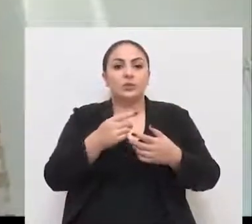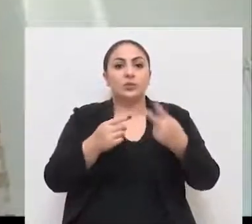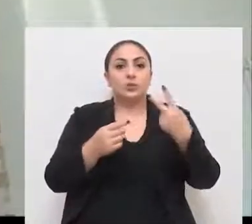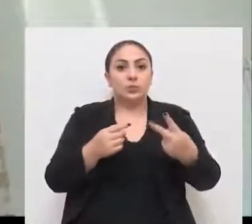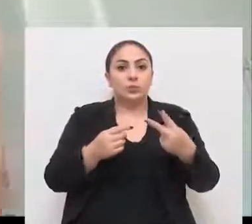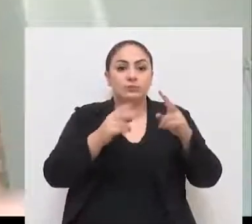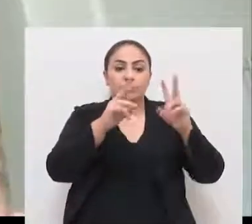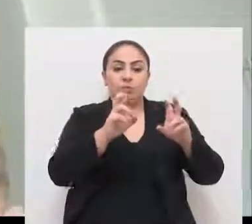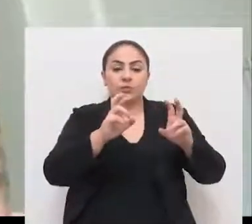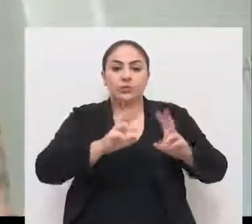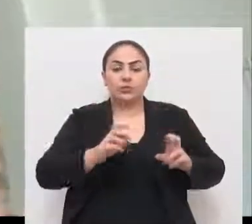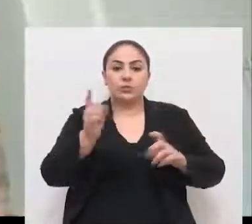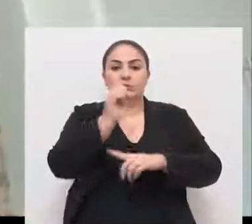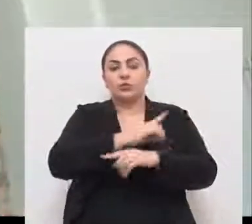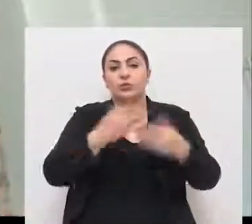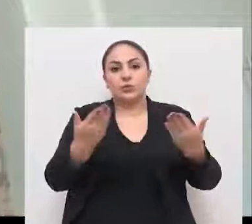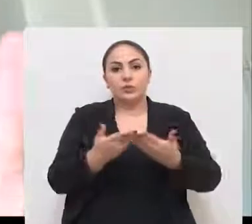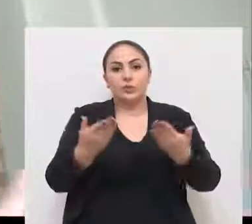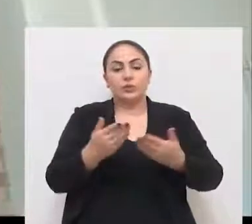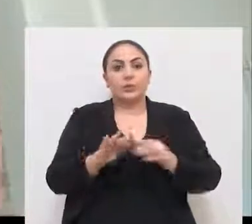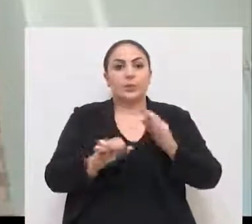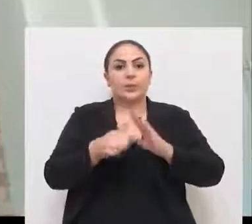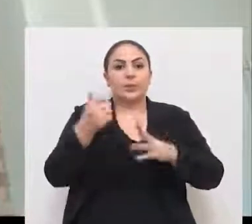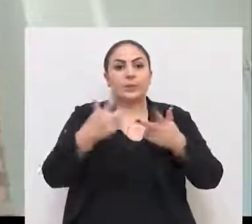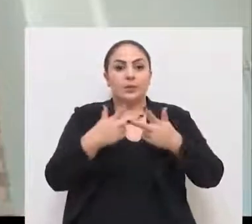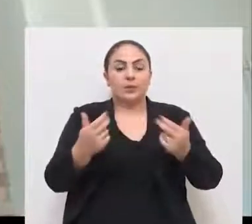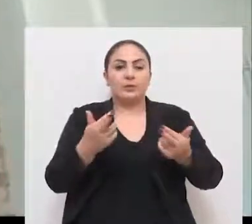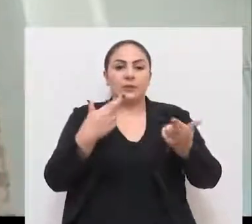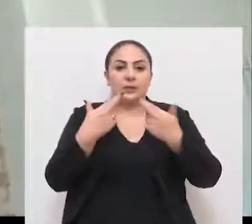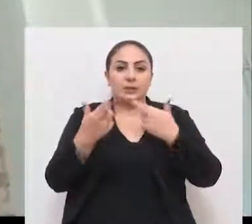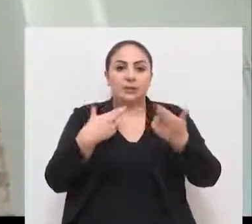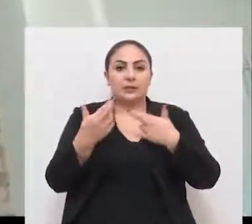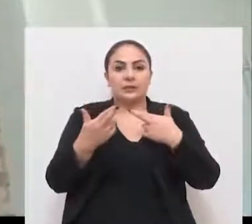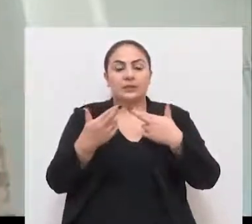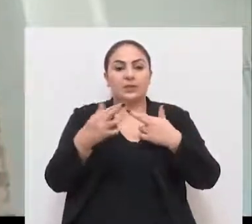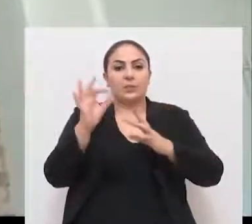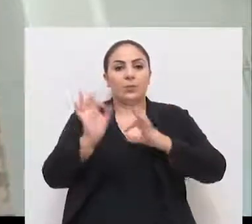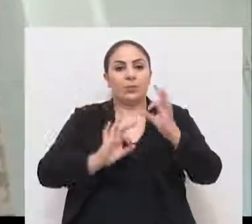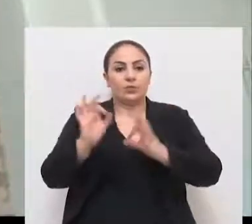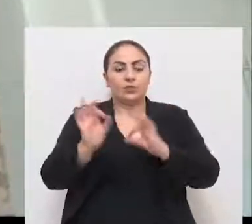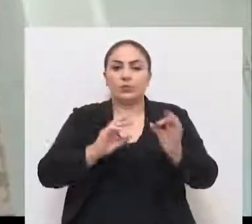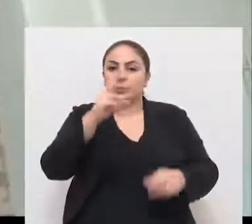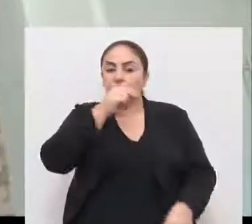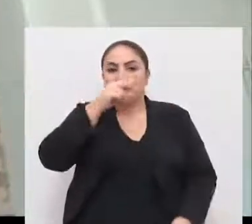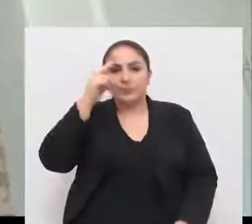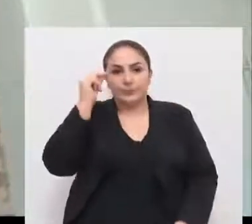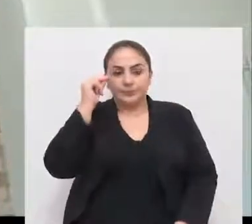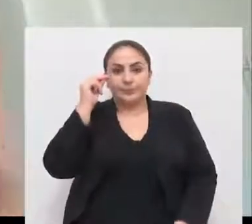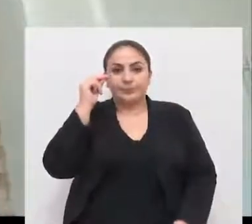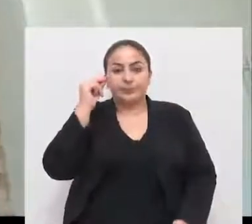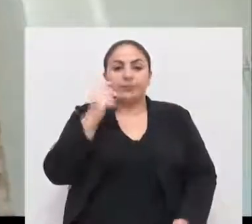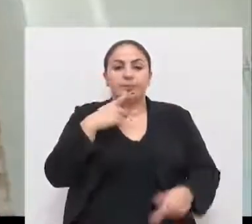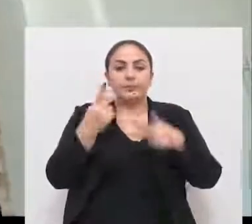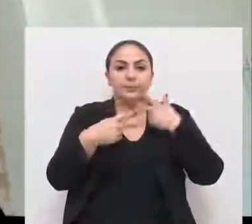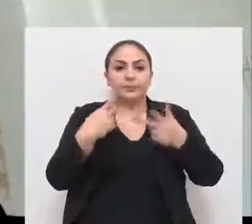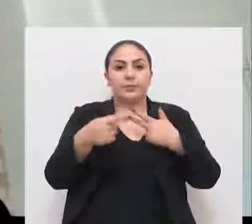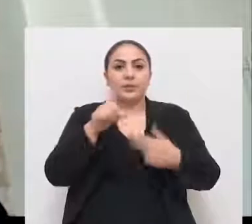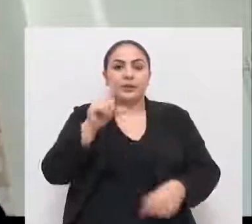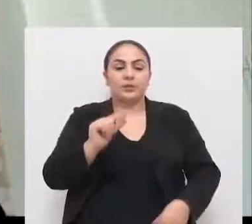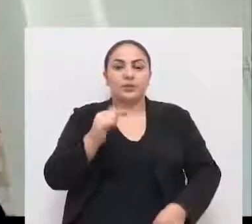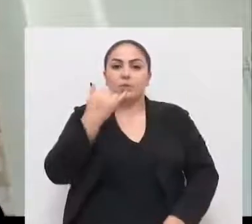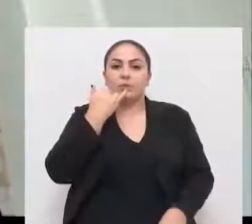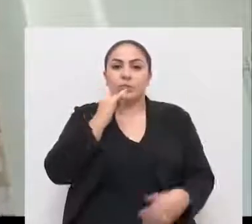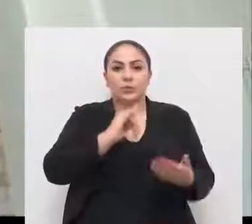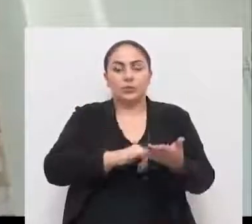hoje. Primeira matéria, a respeito de uma emenda ao projeto do Executivo Municipal, que trata da redução